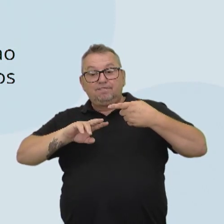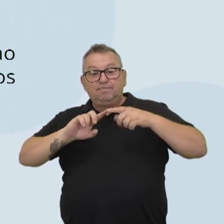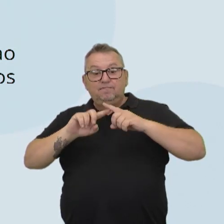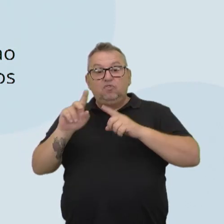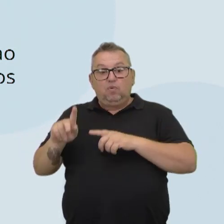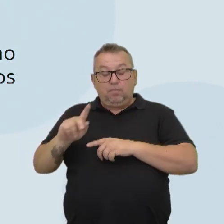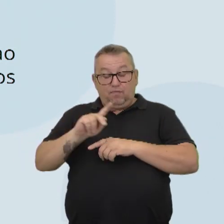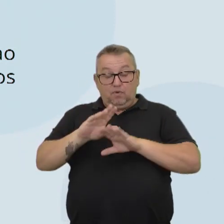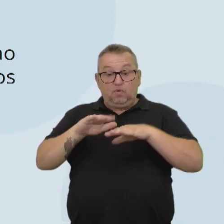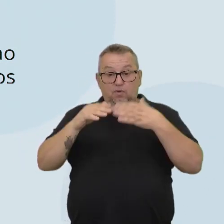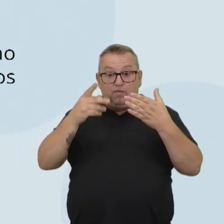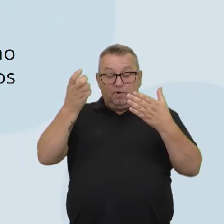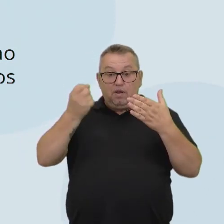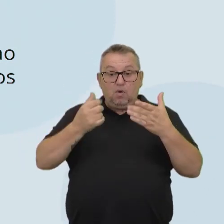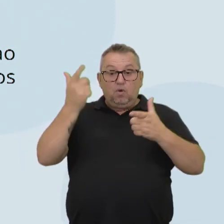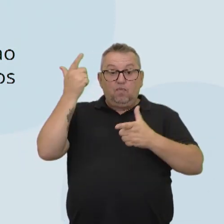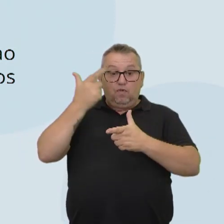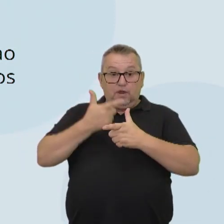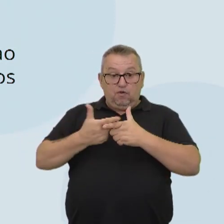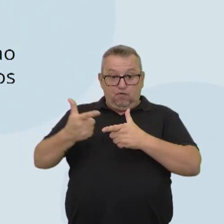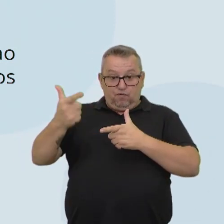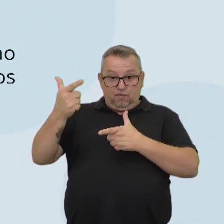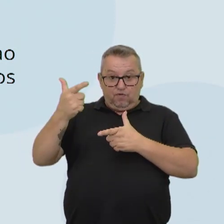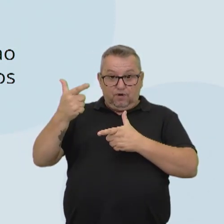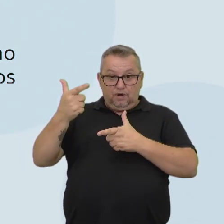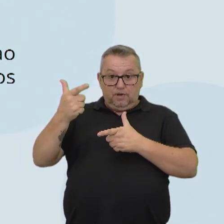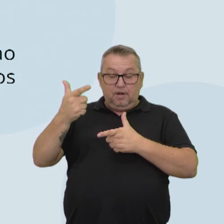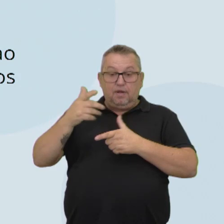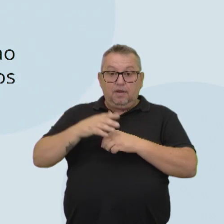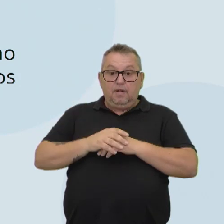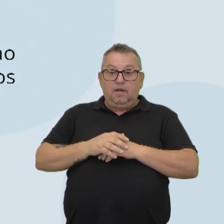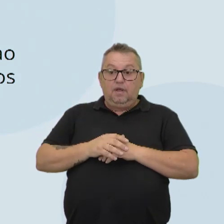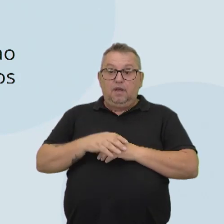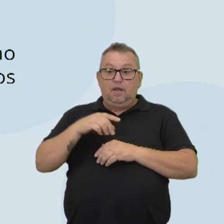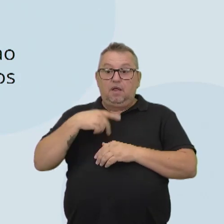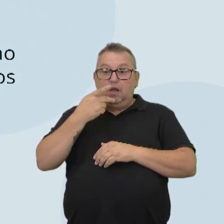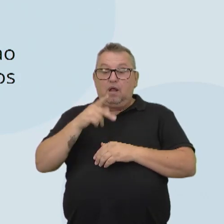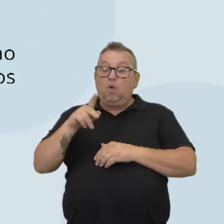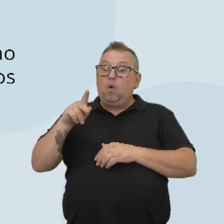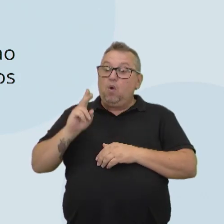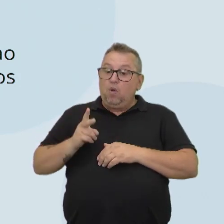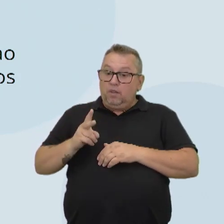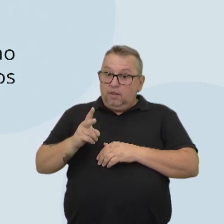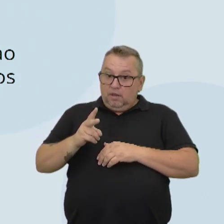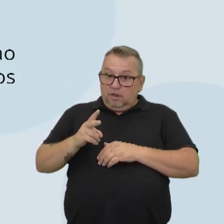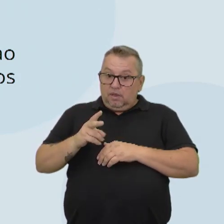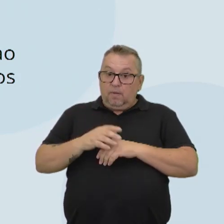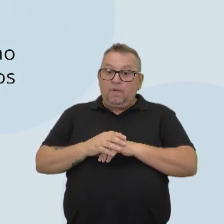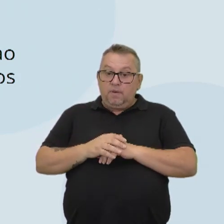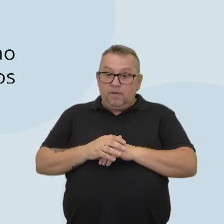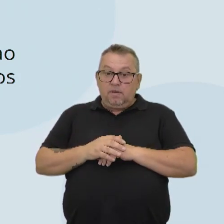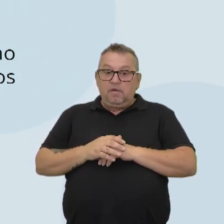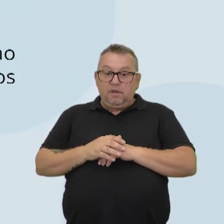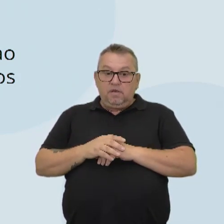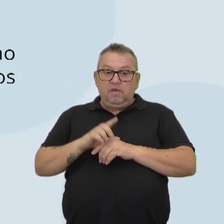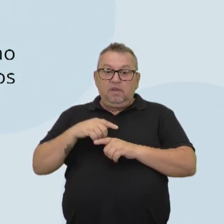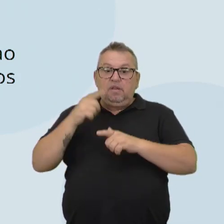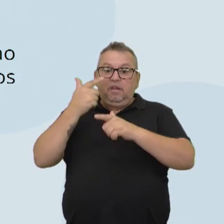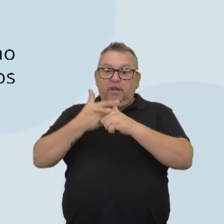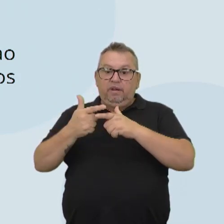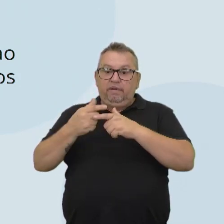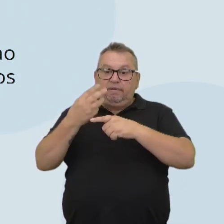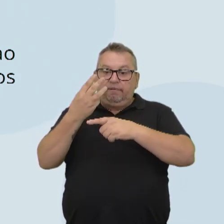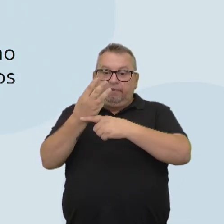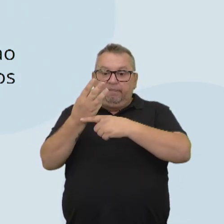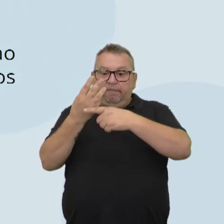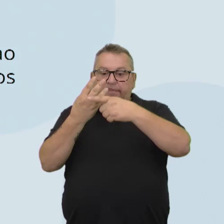professor disse que quando você dividir, ó, der um valor constante, então a gente fala que é uma variação direta. Show. Tá bom? Então, eu vou dividir, ó.